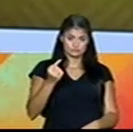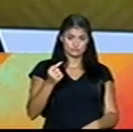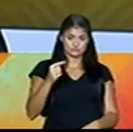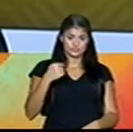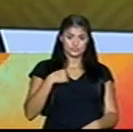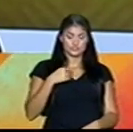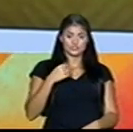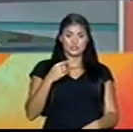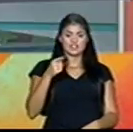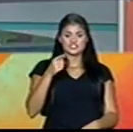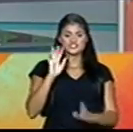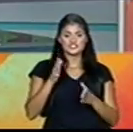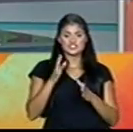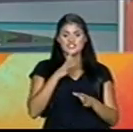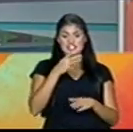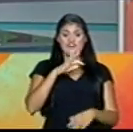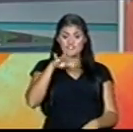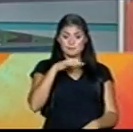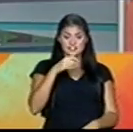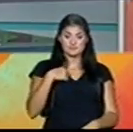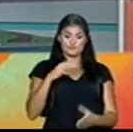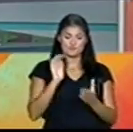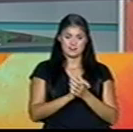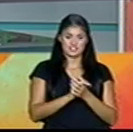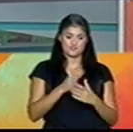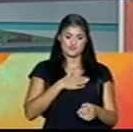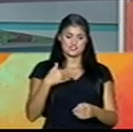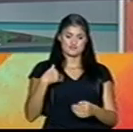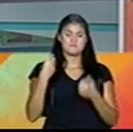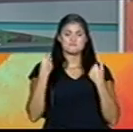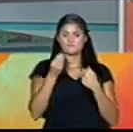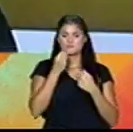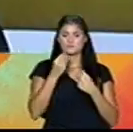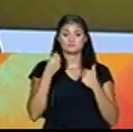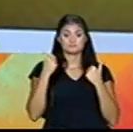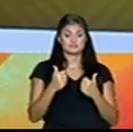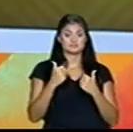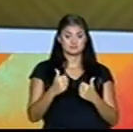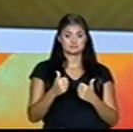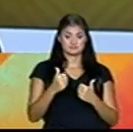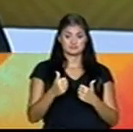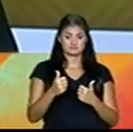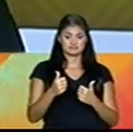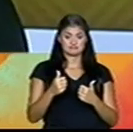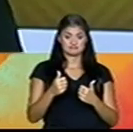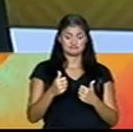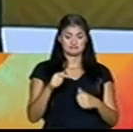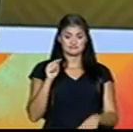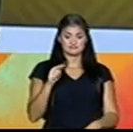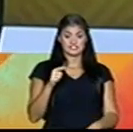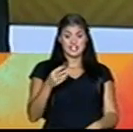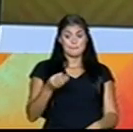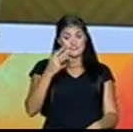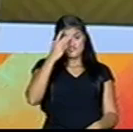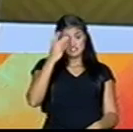Ai, já, aliás, o meu marido é super saudável, ele então tem uma alimentação exímia, exemplar mesmo. Então assim é mais fácil, não é?